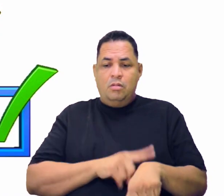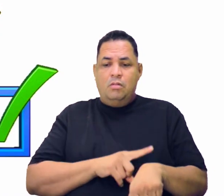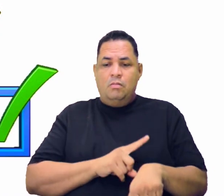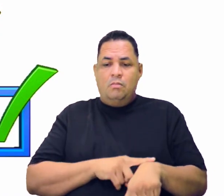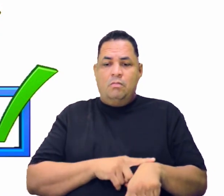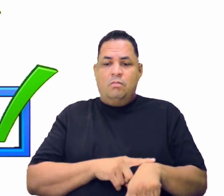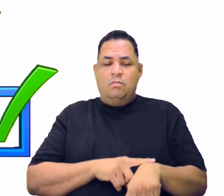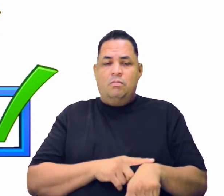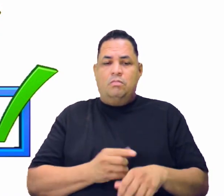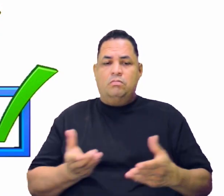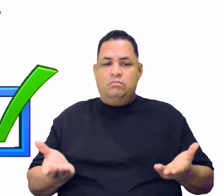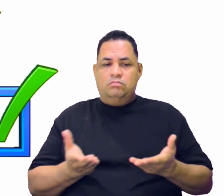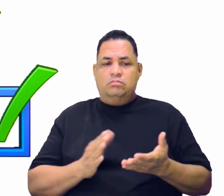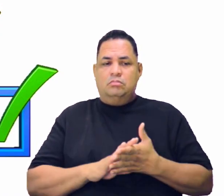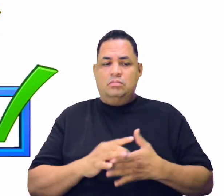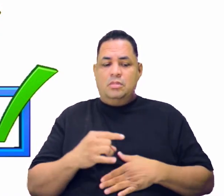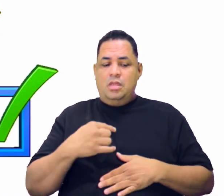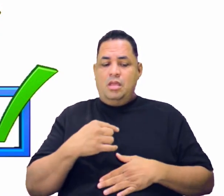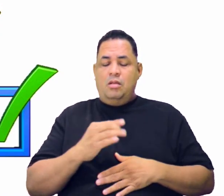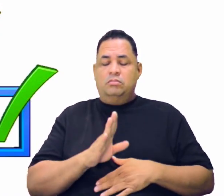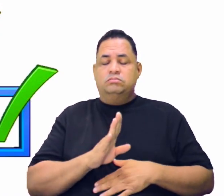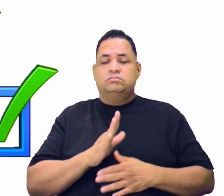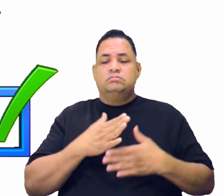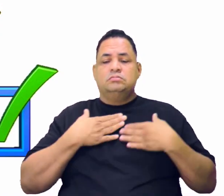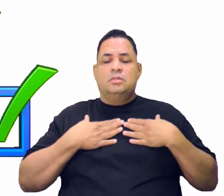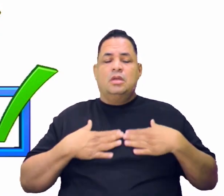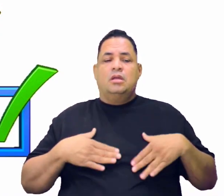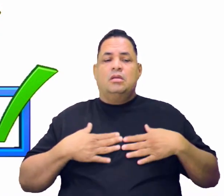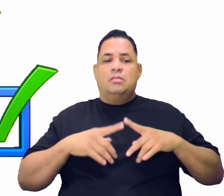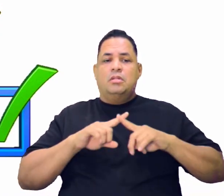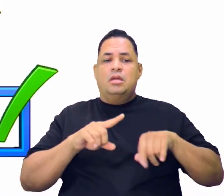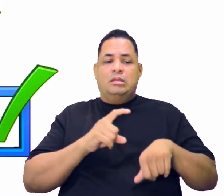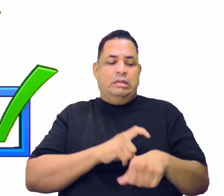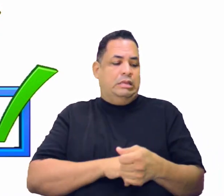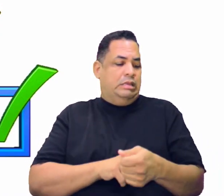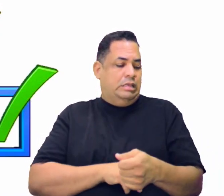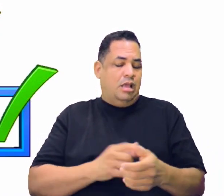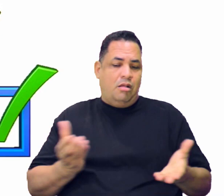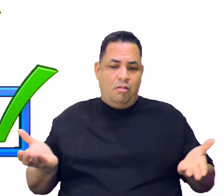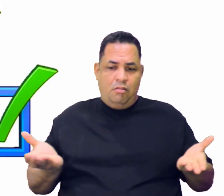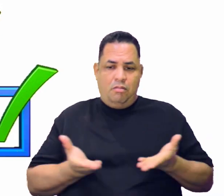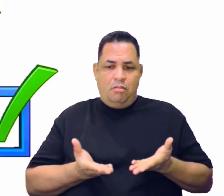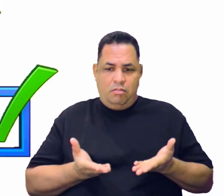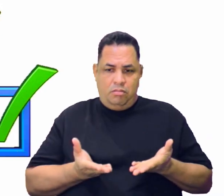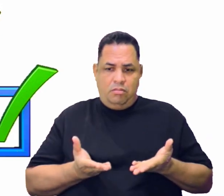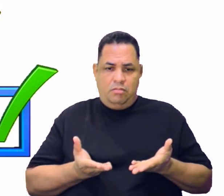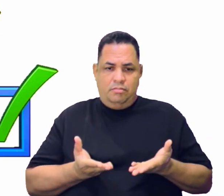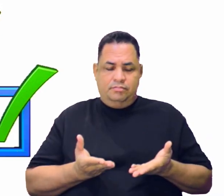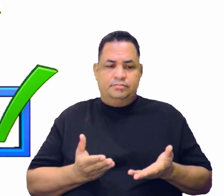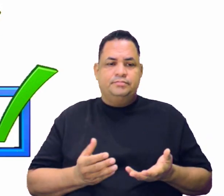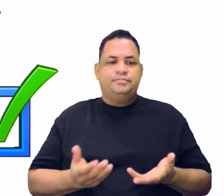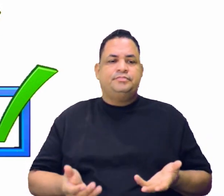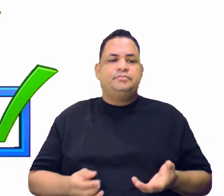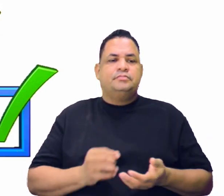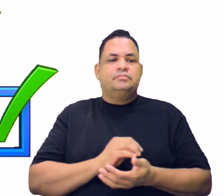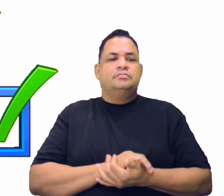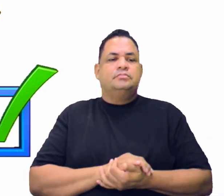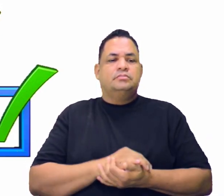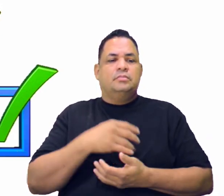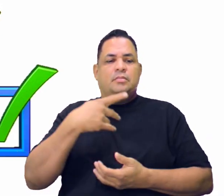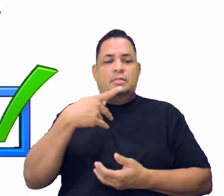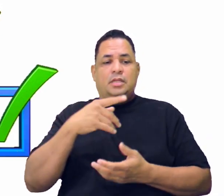Ó, sou muito calmo, mas estou muito nervoso agora. Então, estou muito